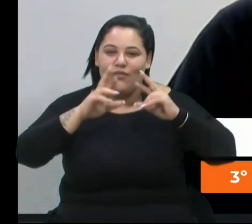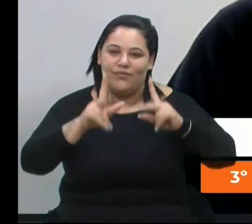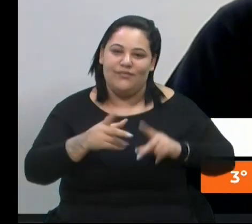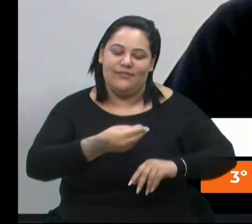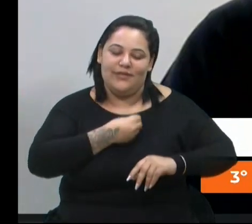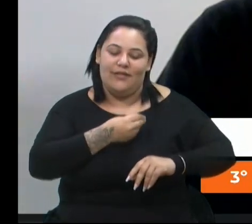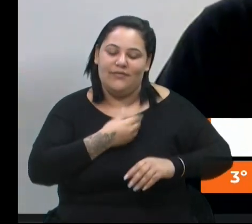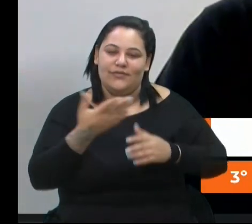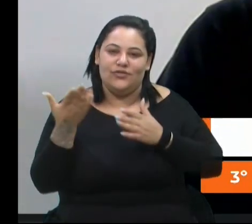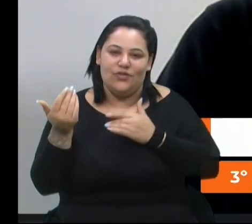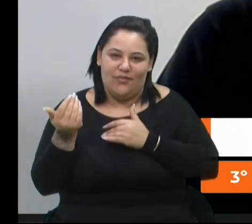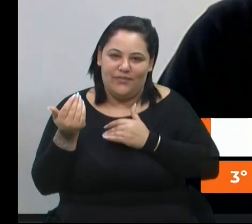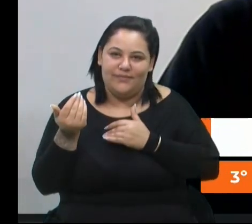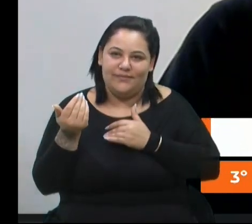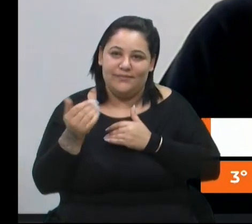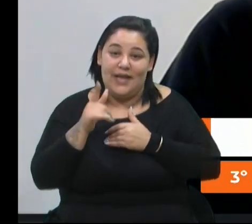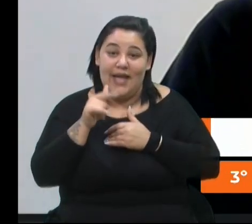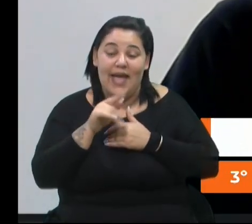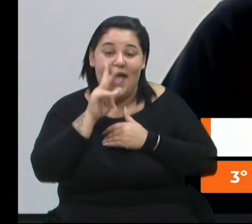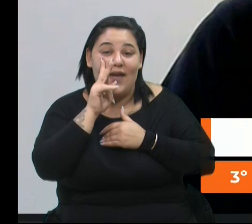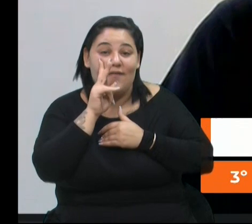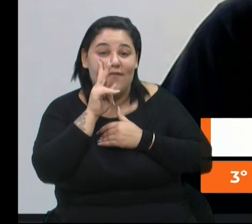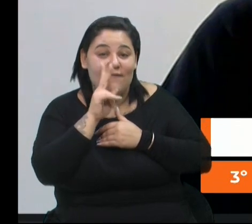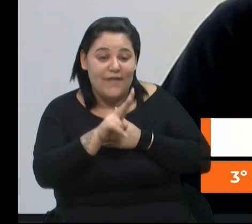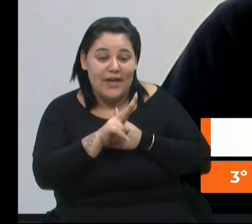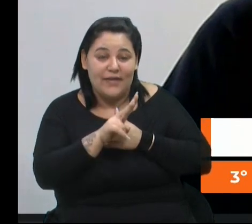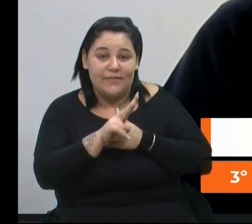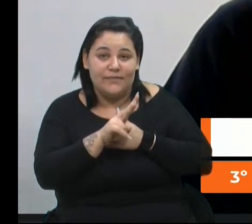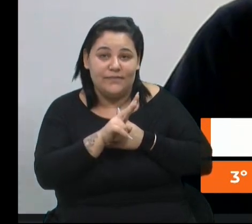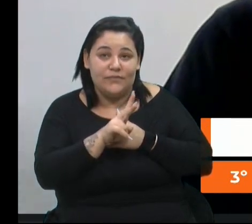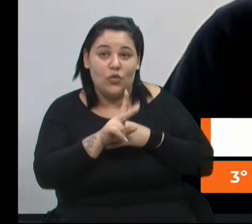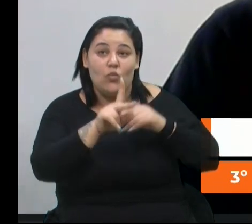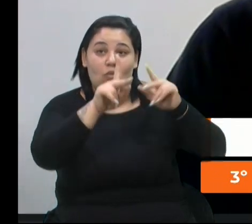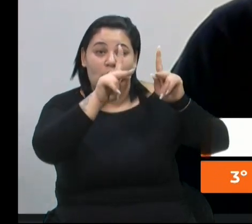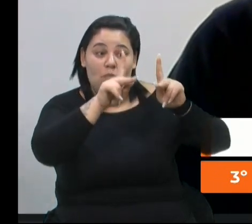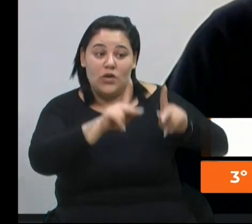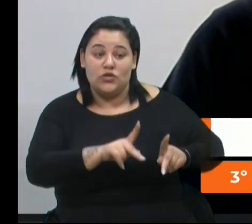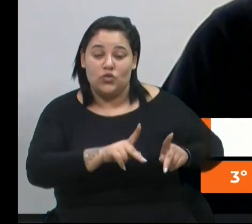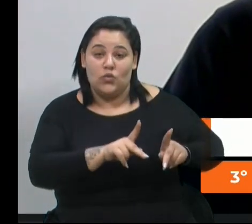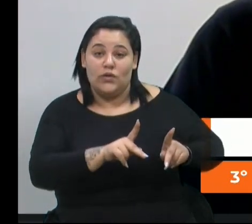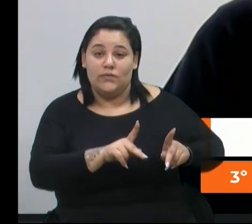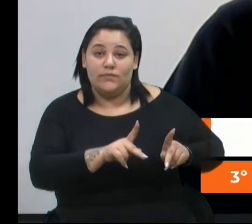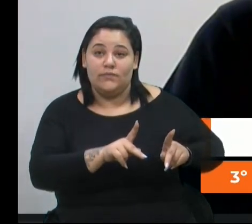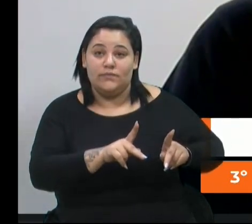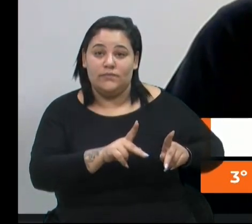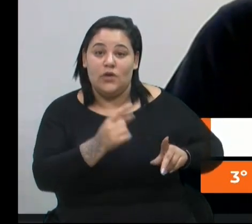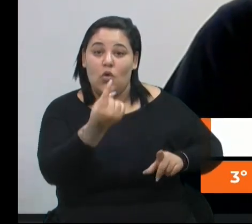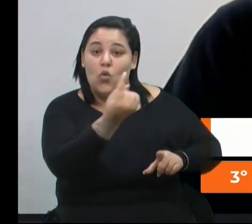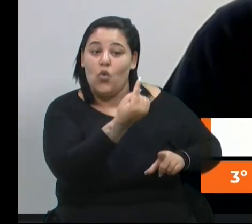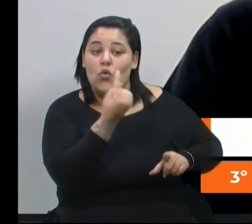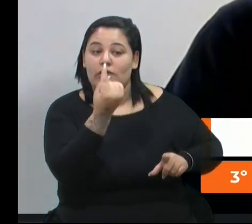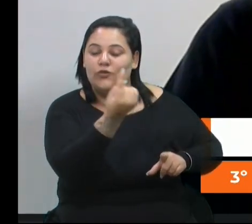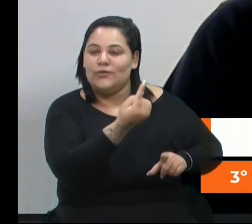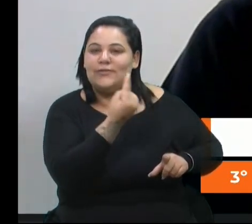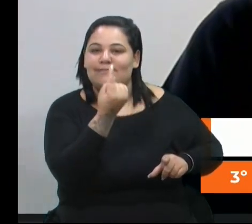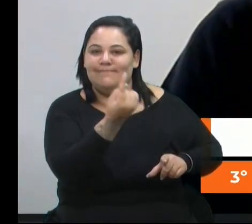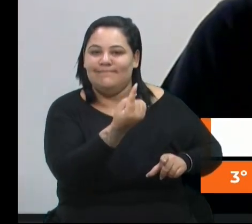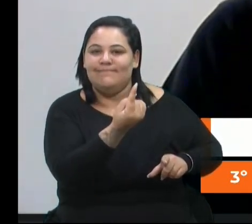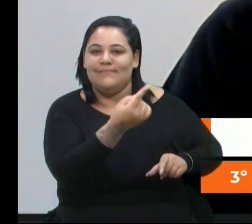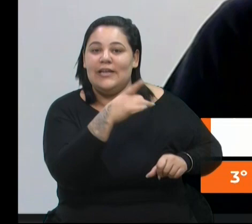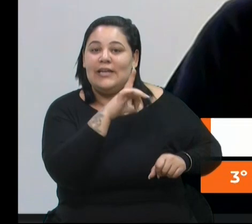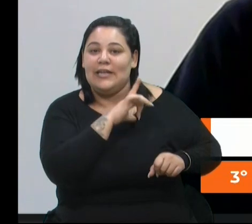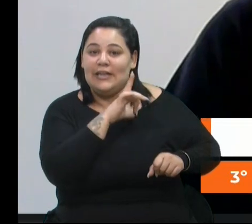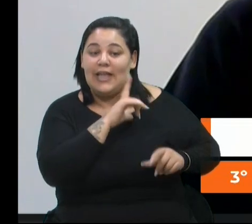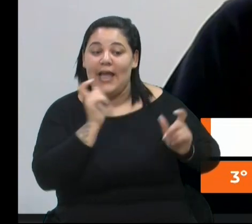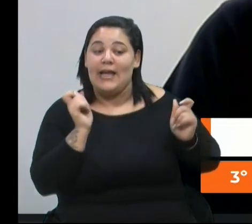vida desses jovens é enxergá-los enquanto pessoas, indivíduos únicos, singulares, que têm